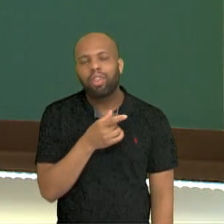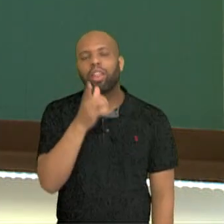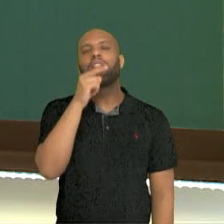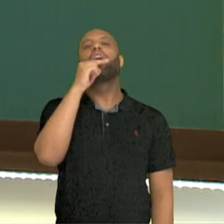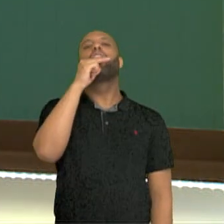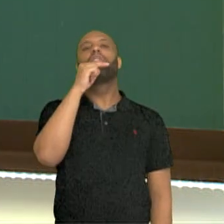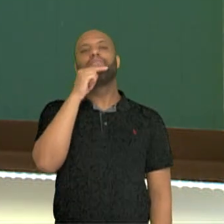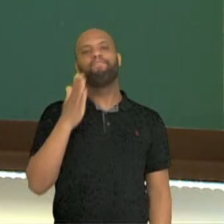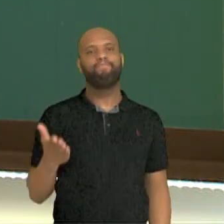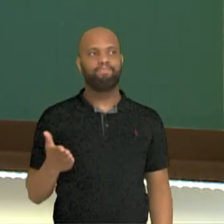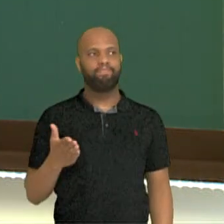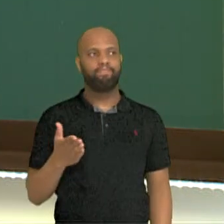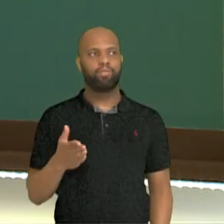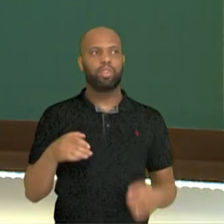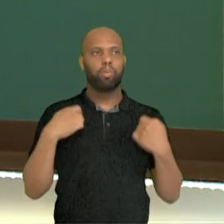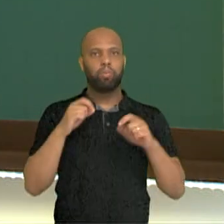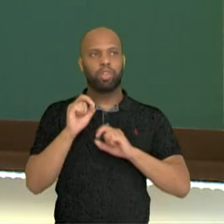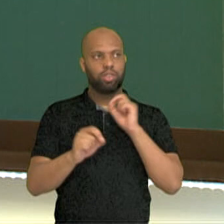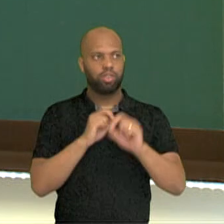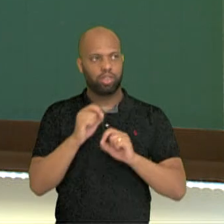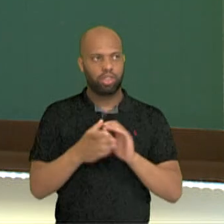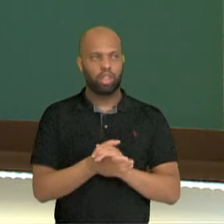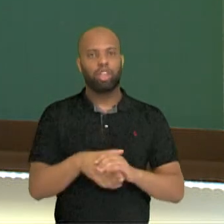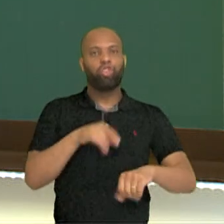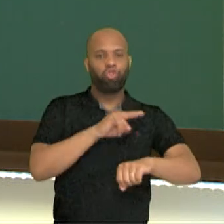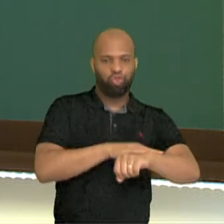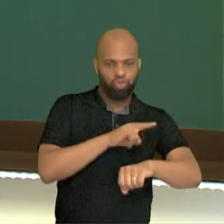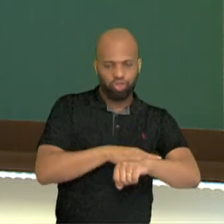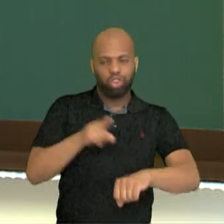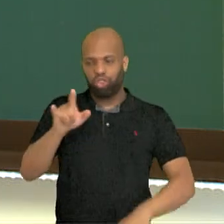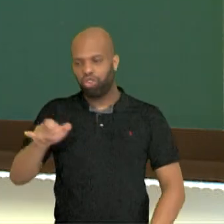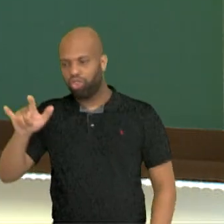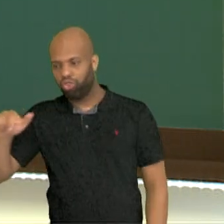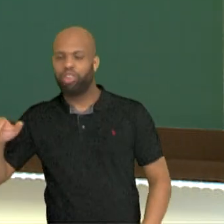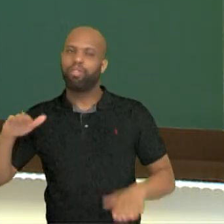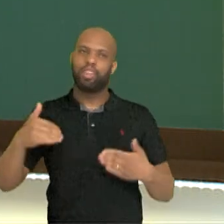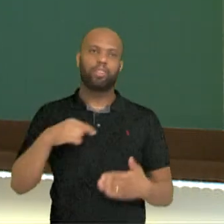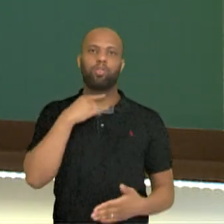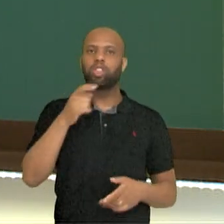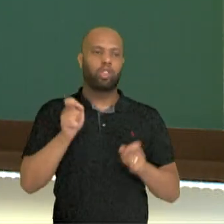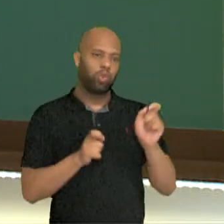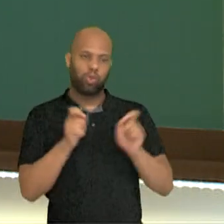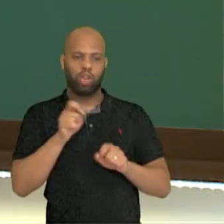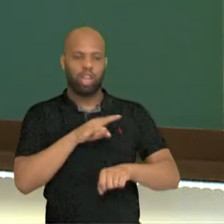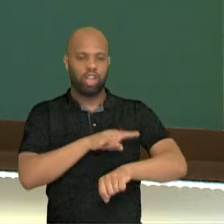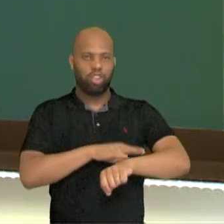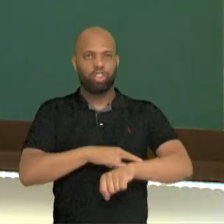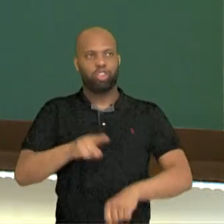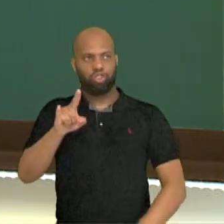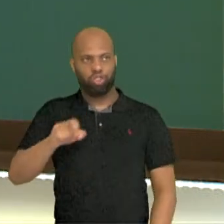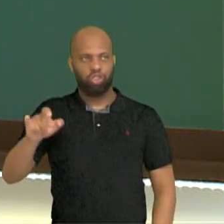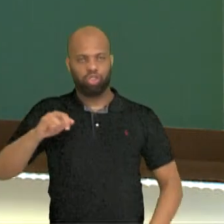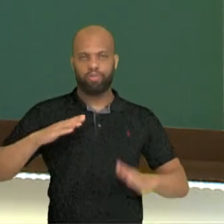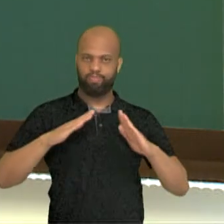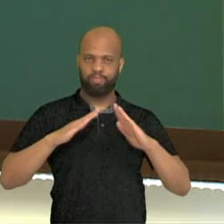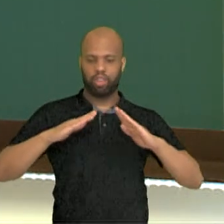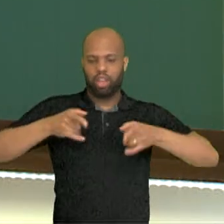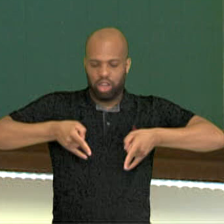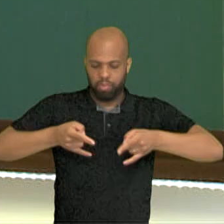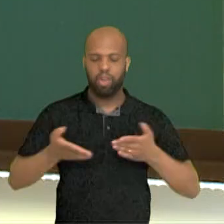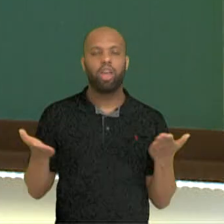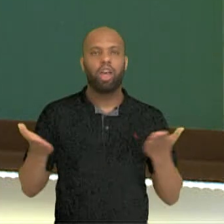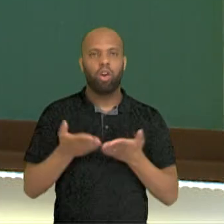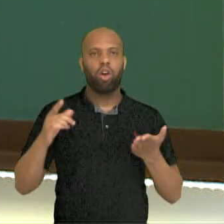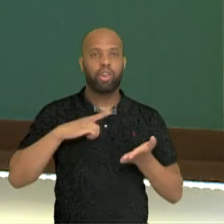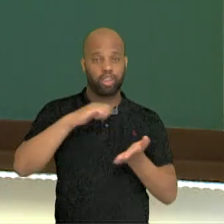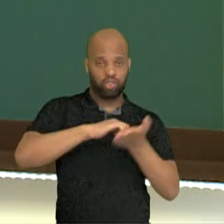tomar água, a água precisa sair. Aí você vai dormir e aí você não controla o teu xixi, faz xixi na cama. Atividade 3